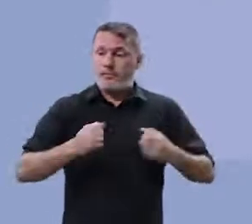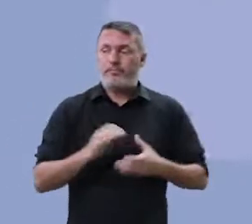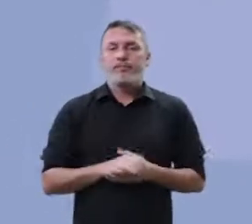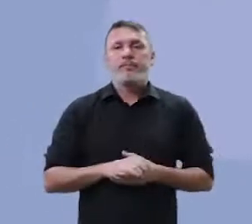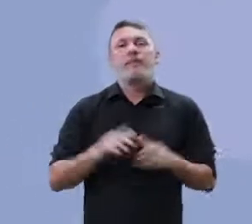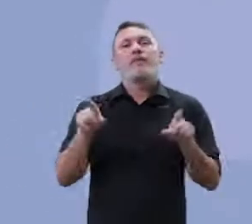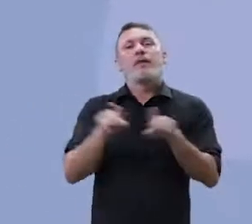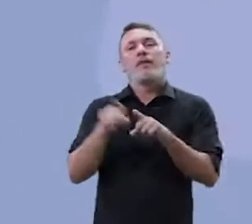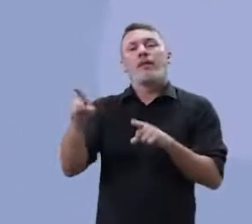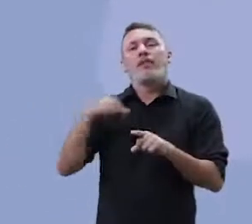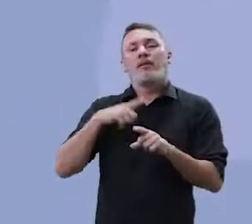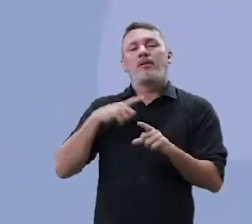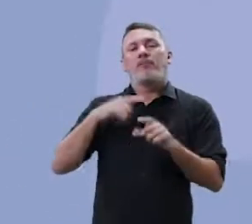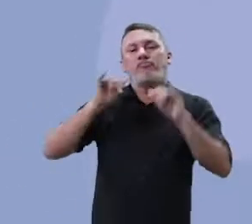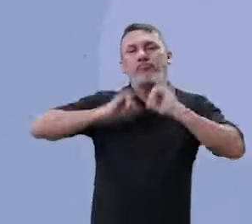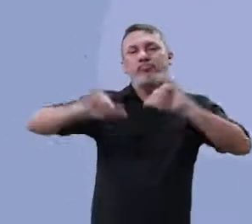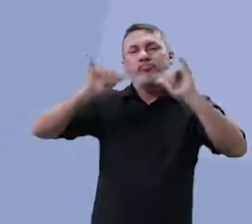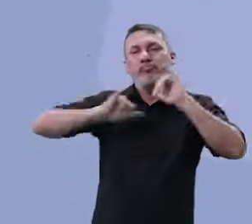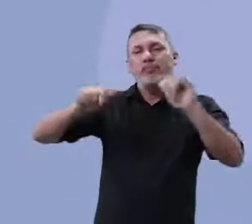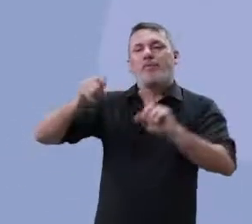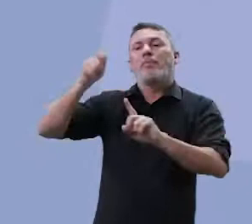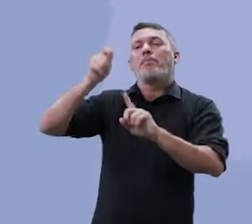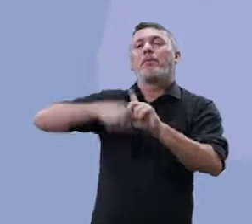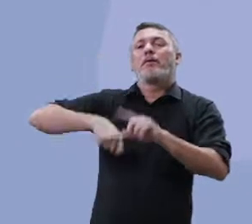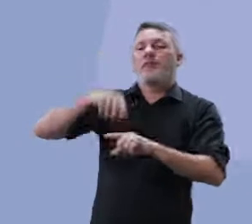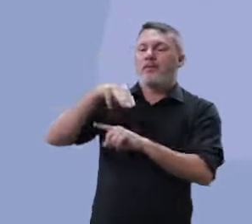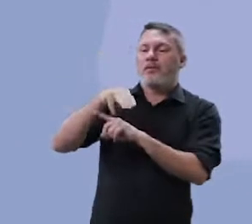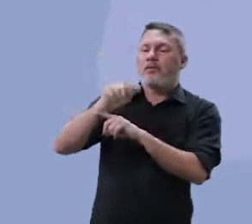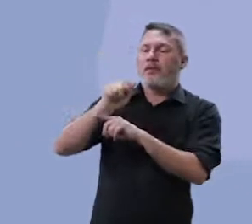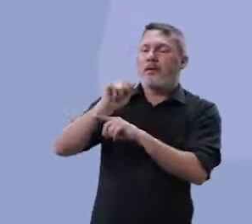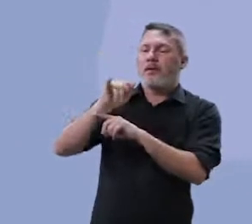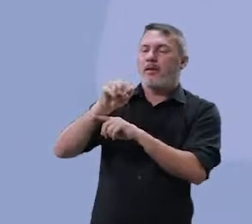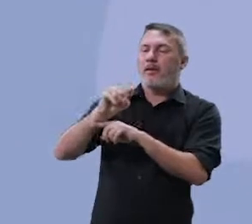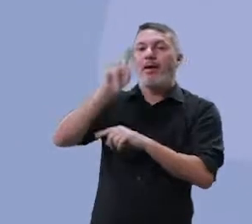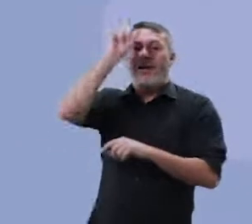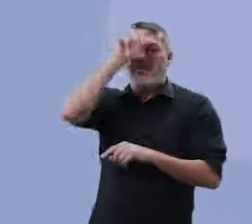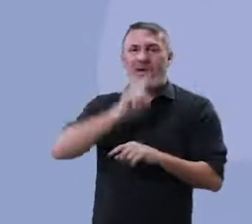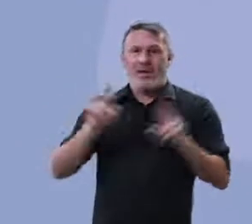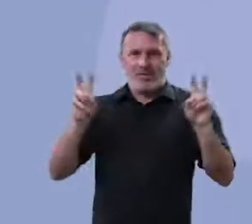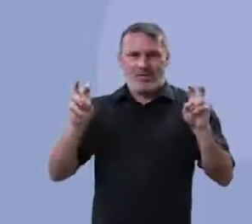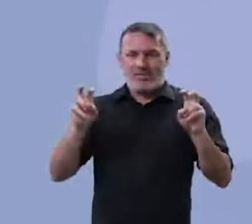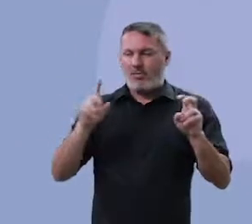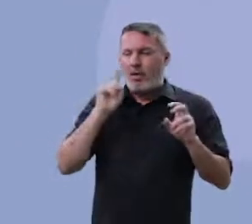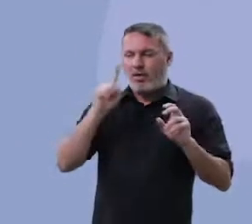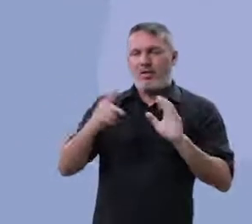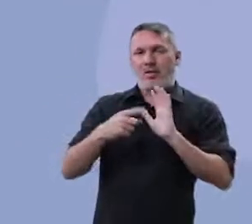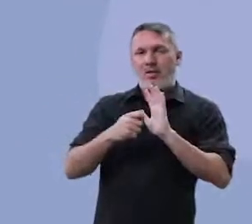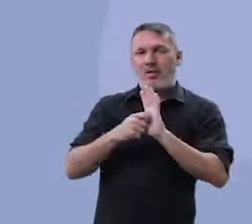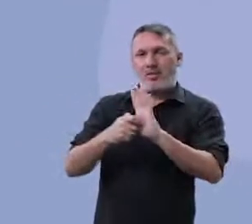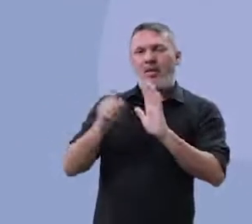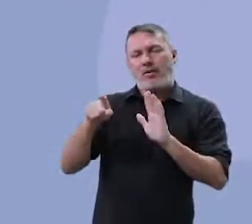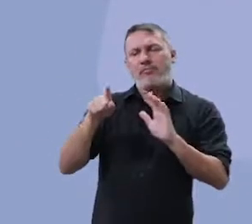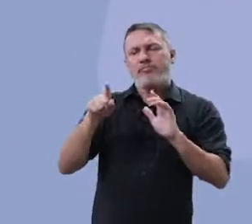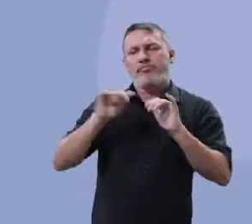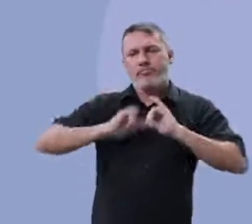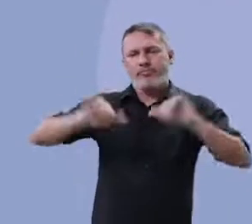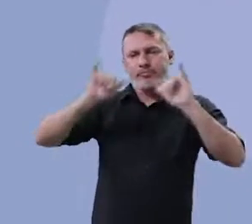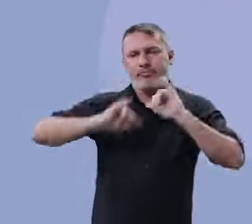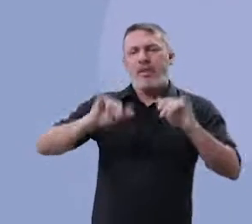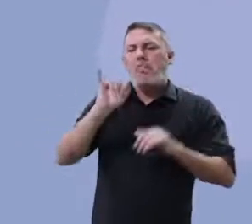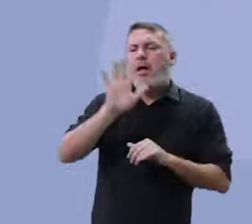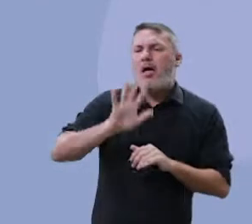Maio Amarelo. Vou mostrar para vocês algumas imagens aí, imagens educativas, mas